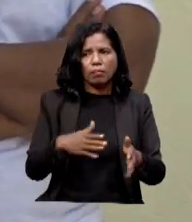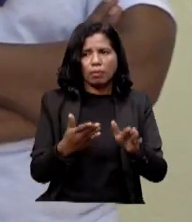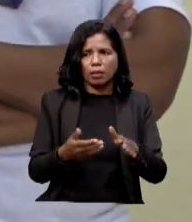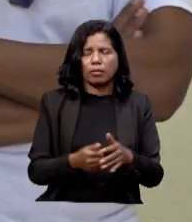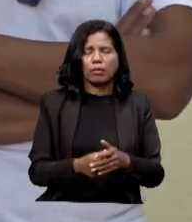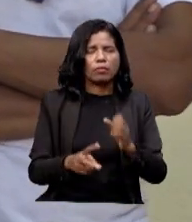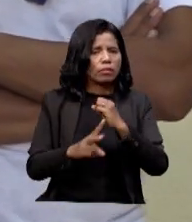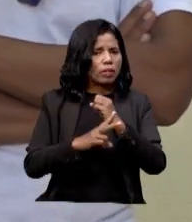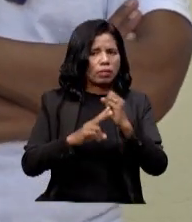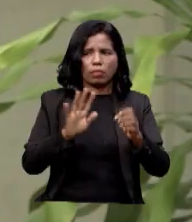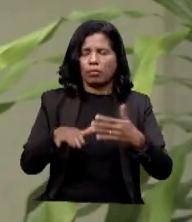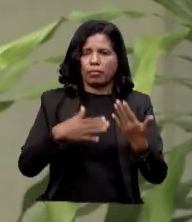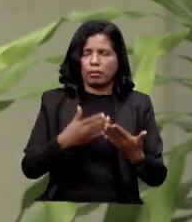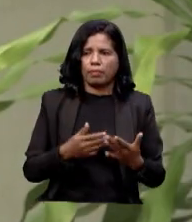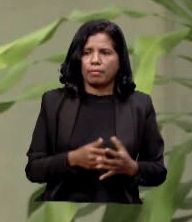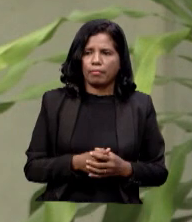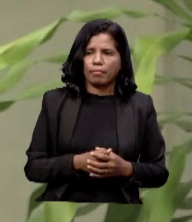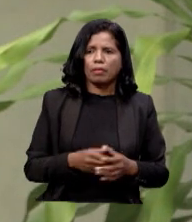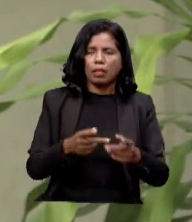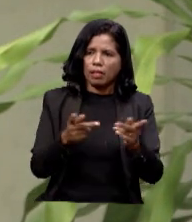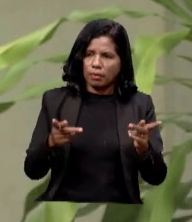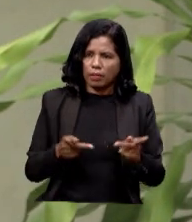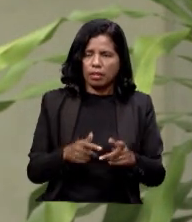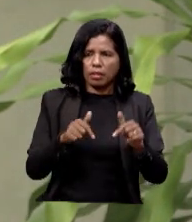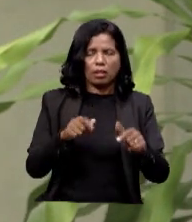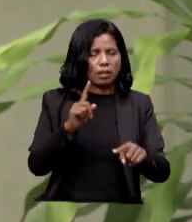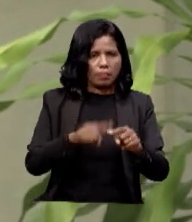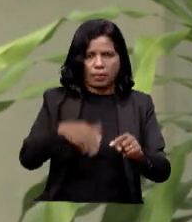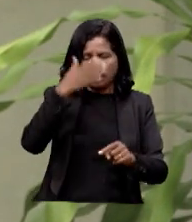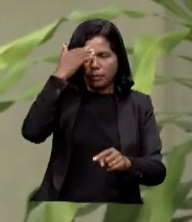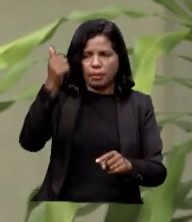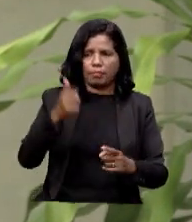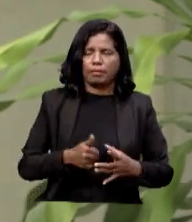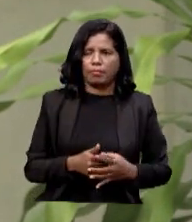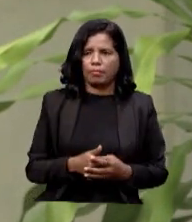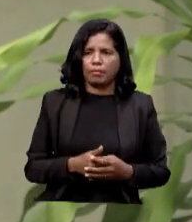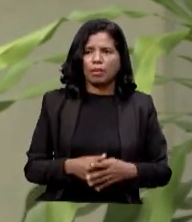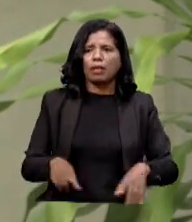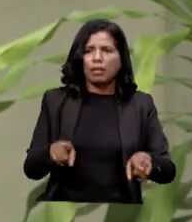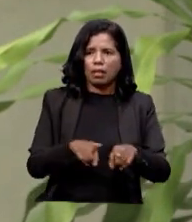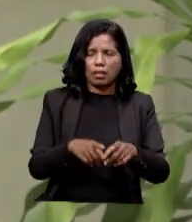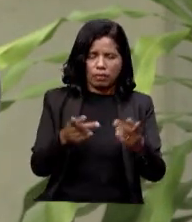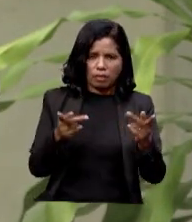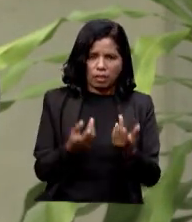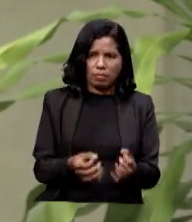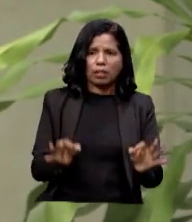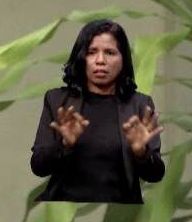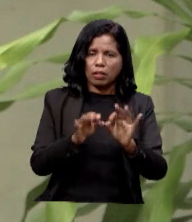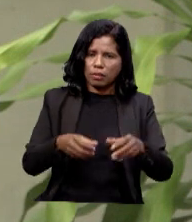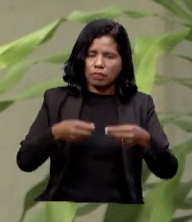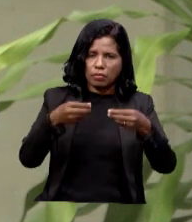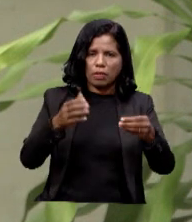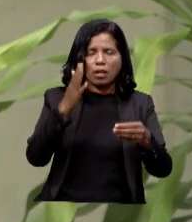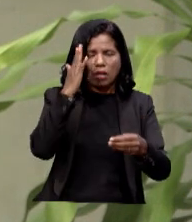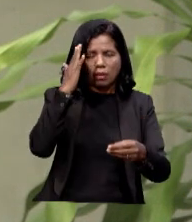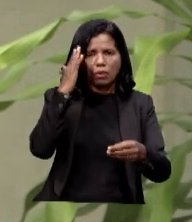Vítima, hototo, leve e fato ainda né, leve a lua, no fato importante ainda de forra não encontra a história passada